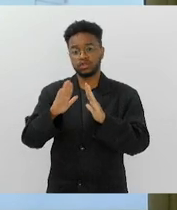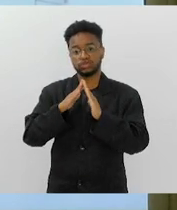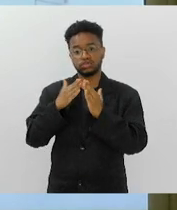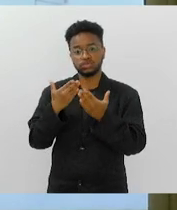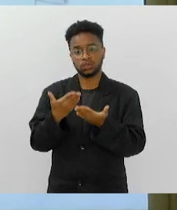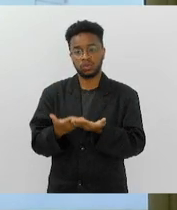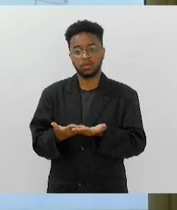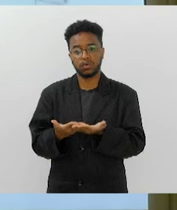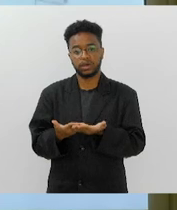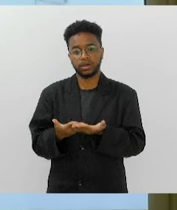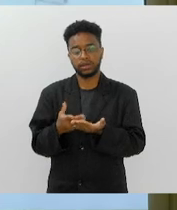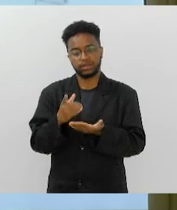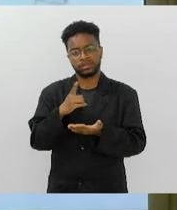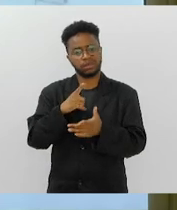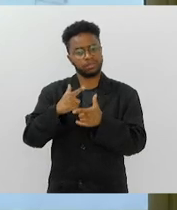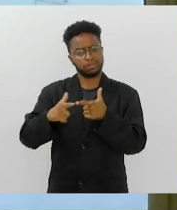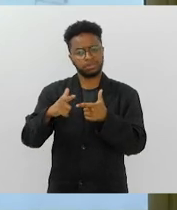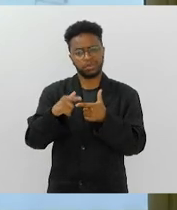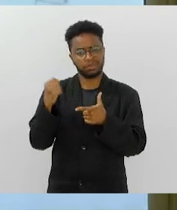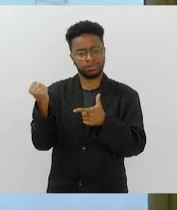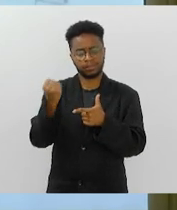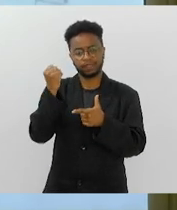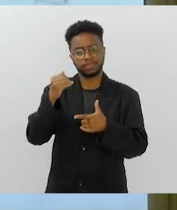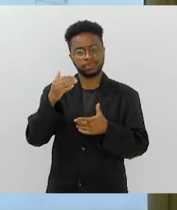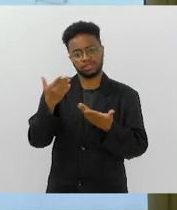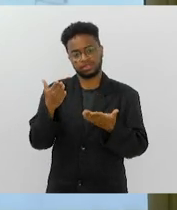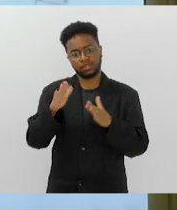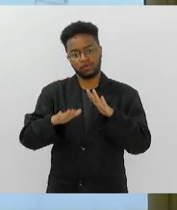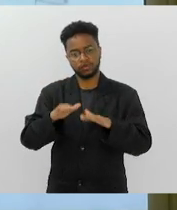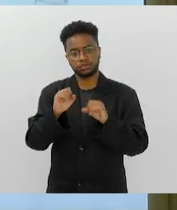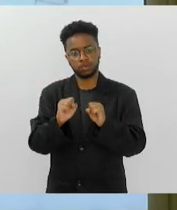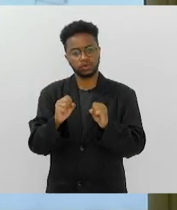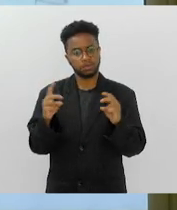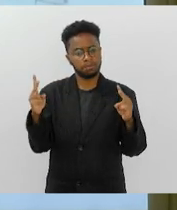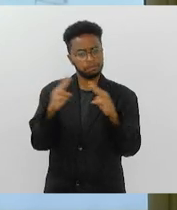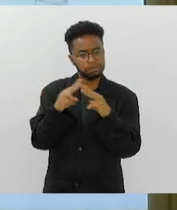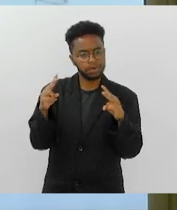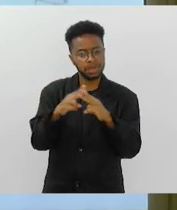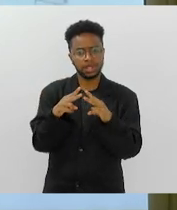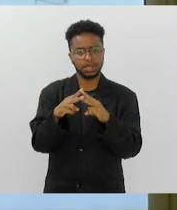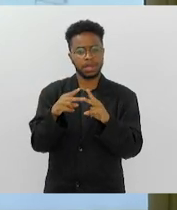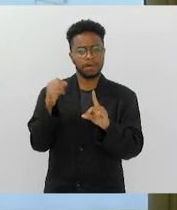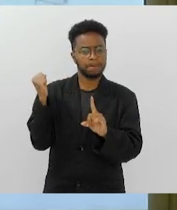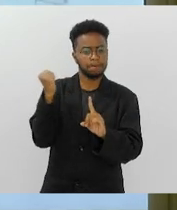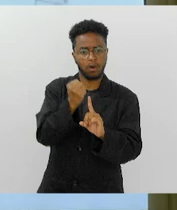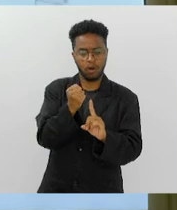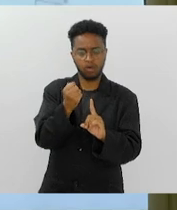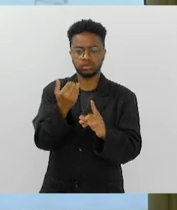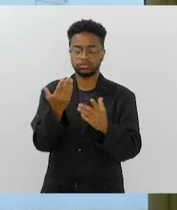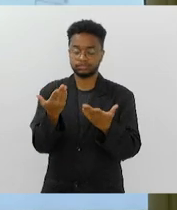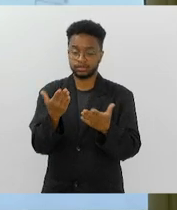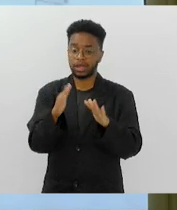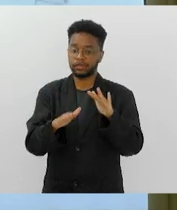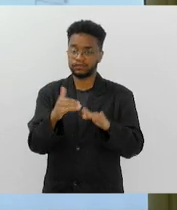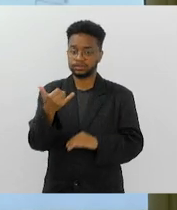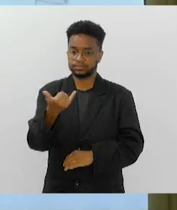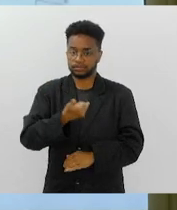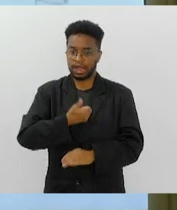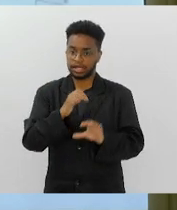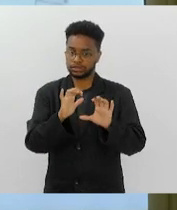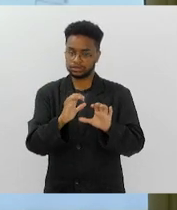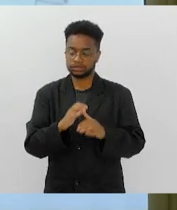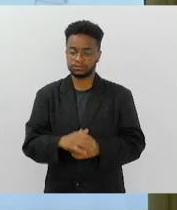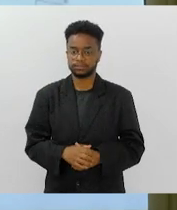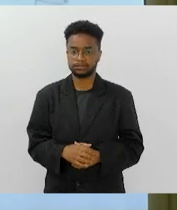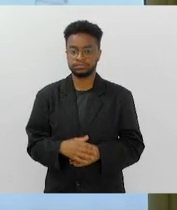assim, terrível, né, que a qualquer momento vai acontecer briga, morte. É desse jeito que chega para a gente. E a